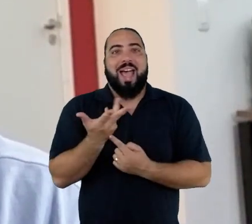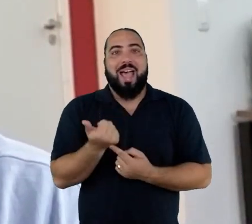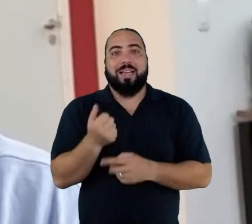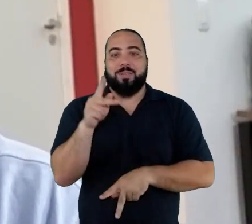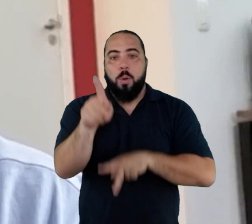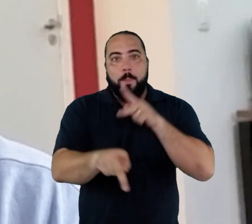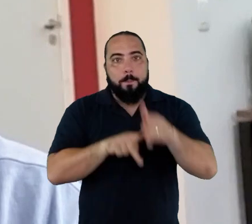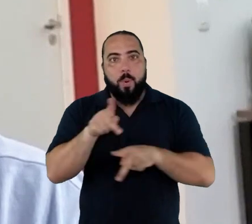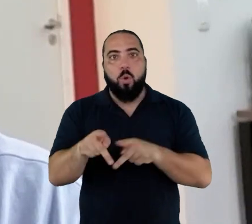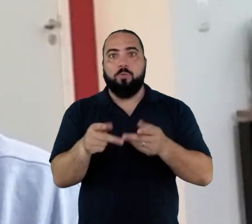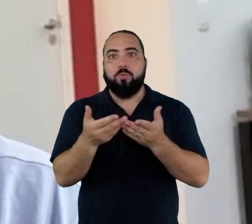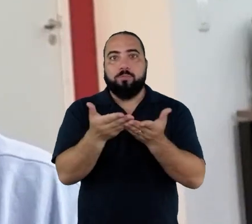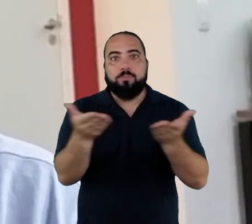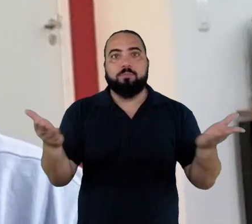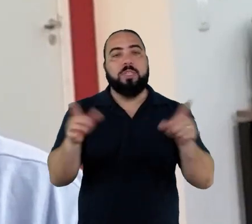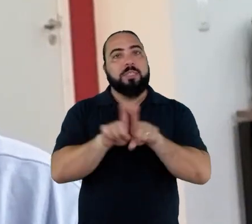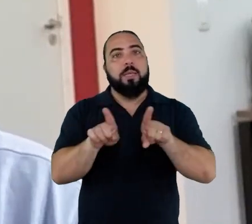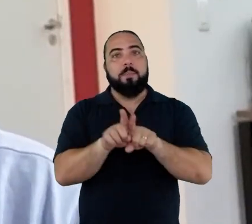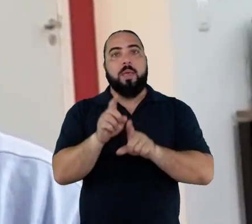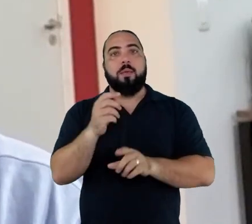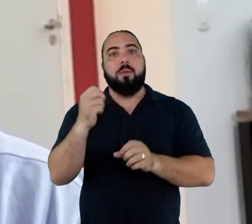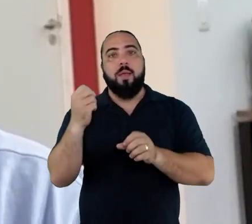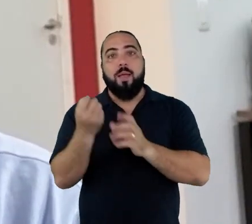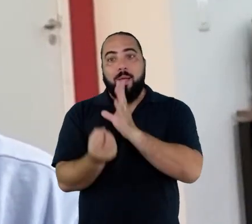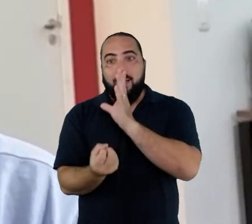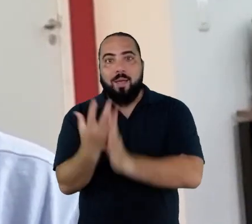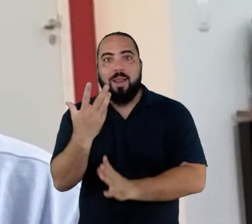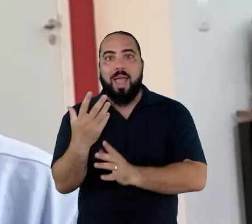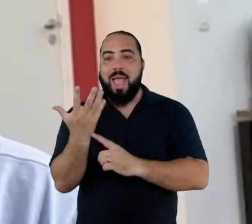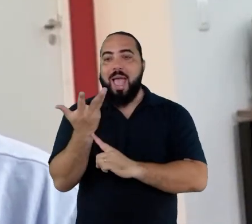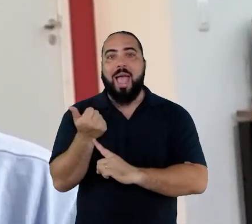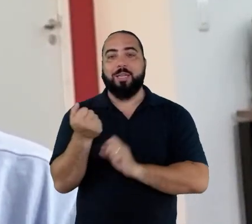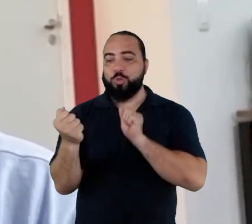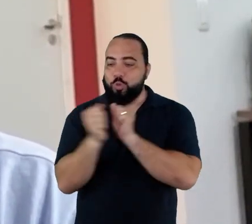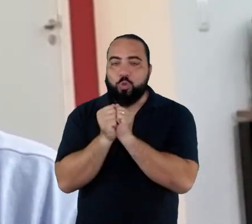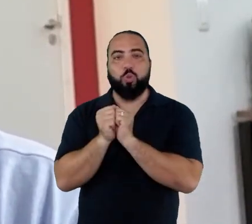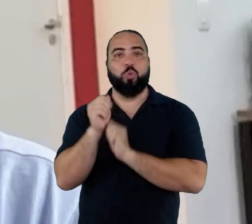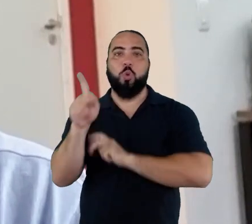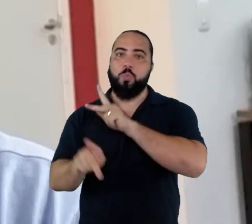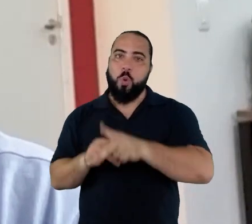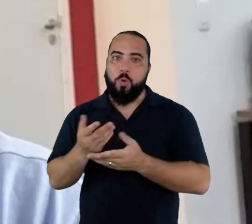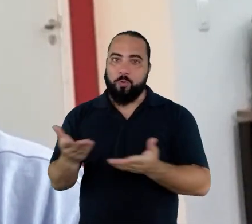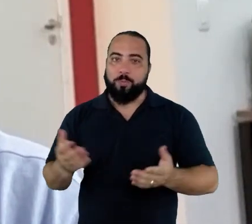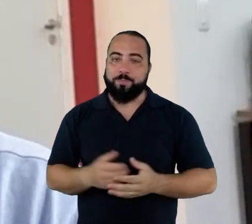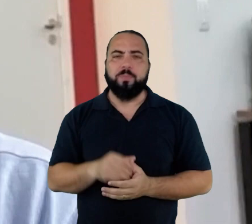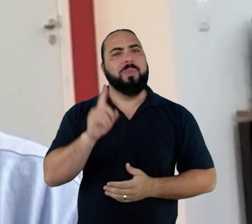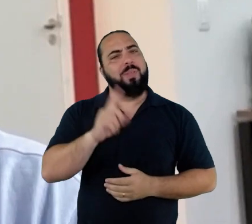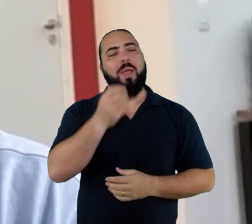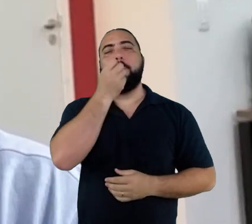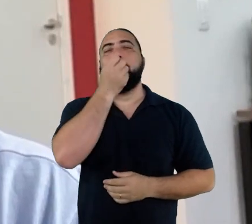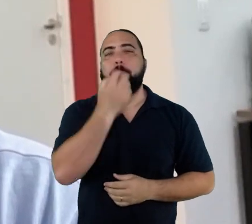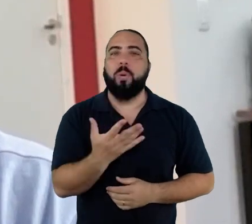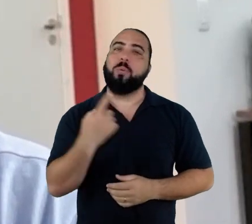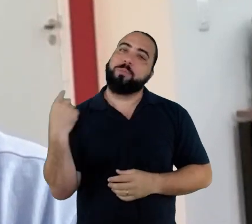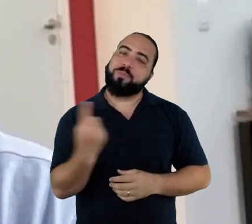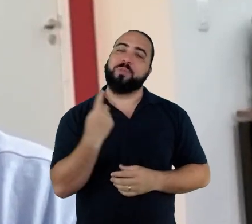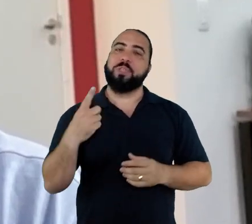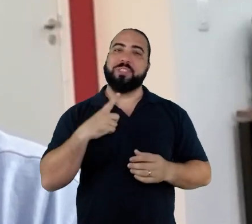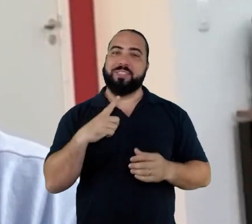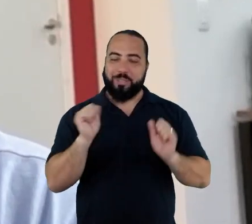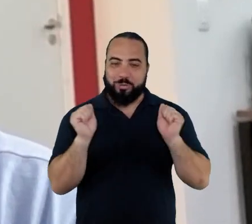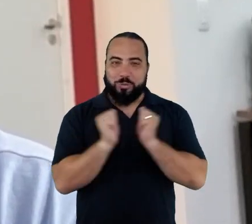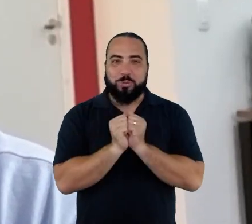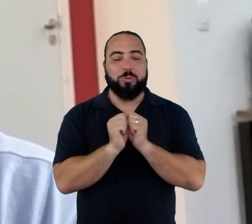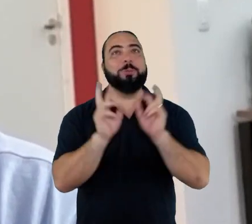arte ao povo e para construir a arte com o povo. Então foi muito bom estarmos aqui